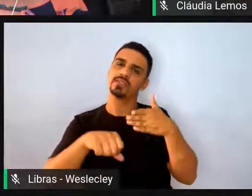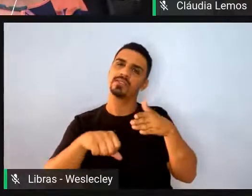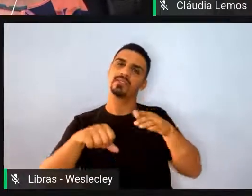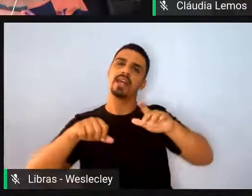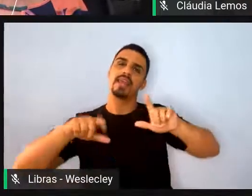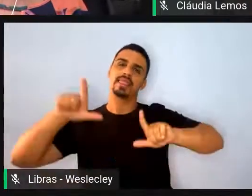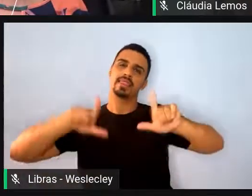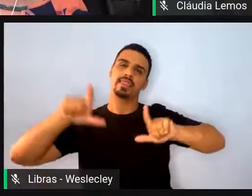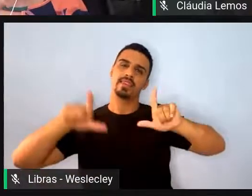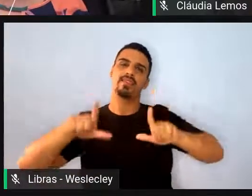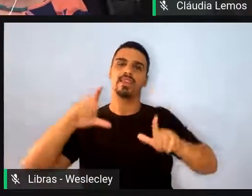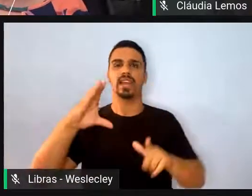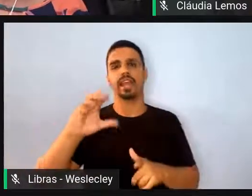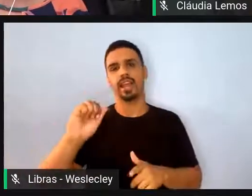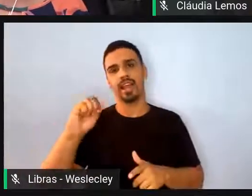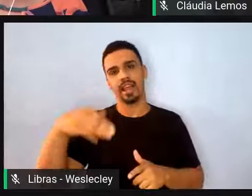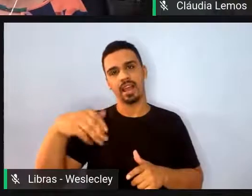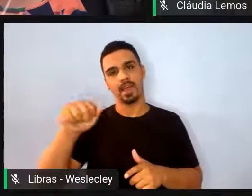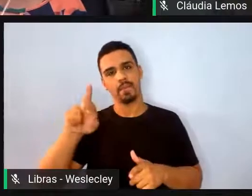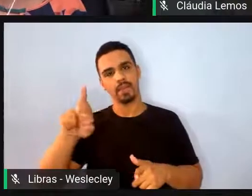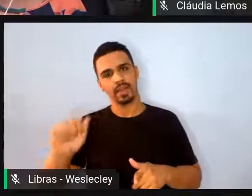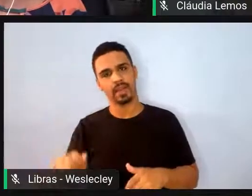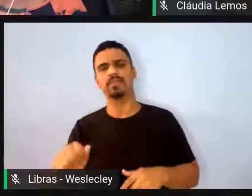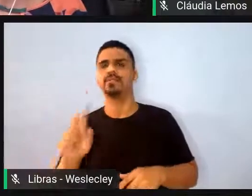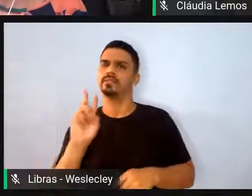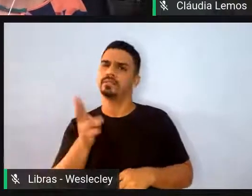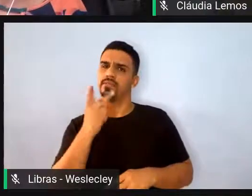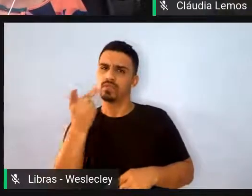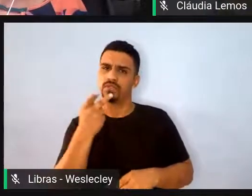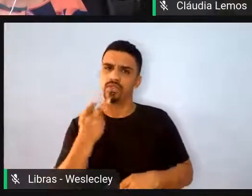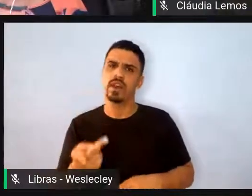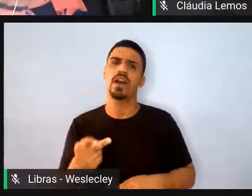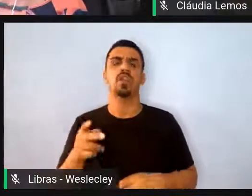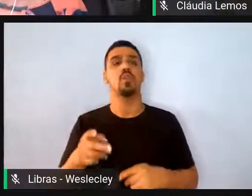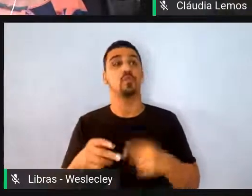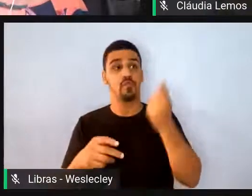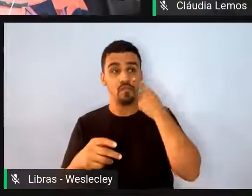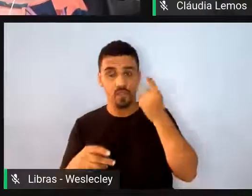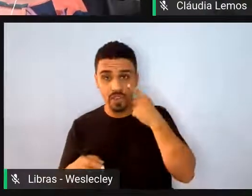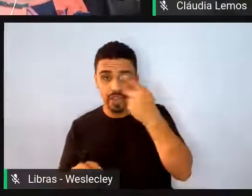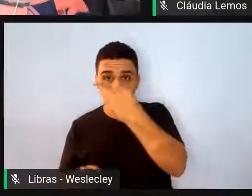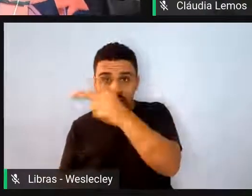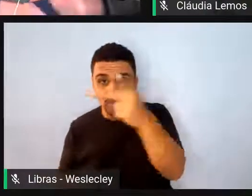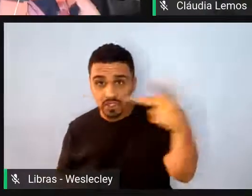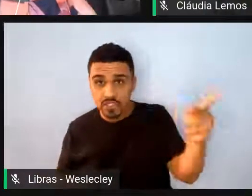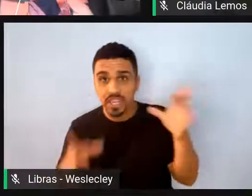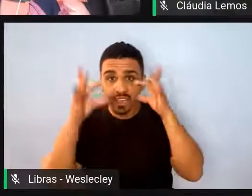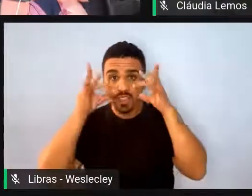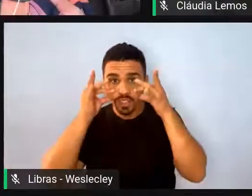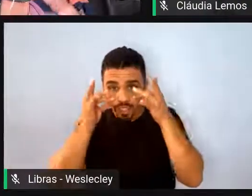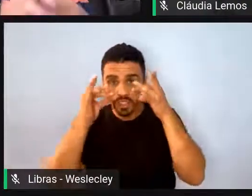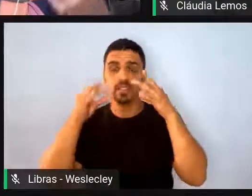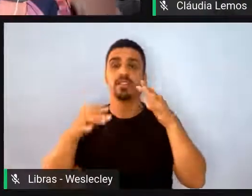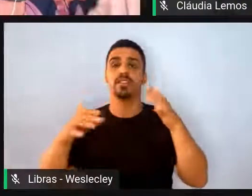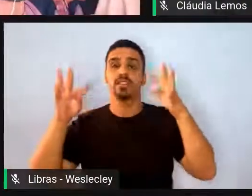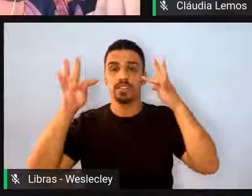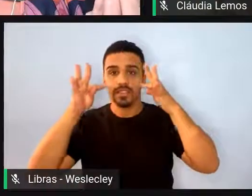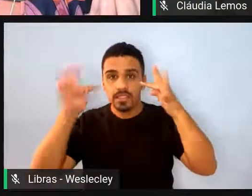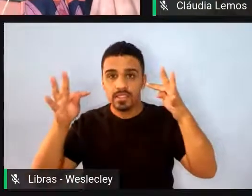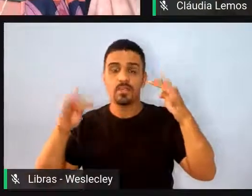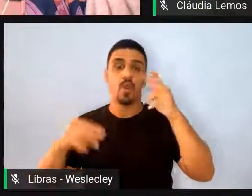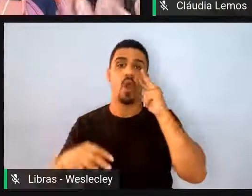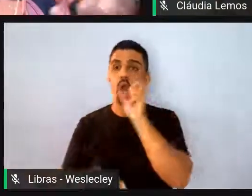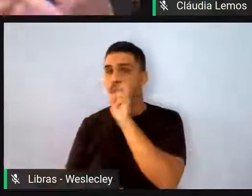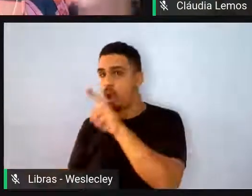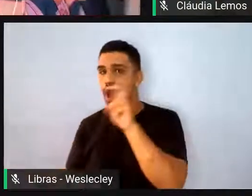veja você mesmo, analise você mesmo, tire suas próprias conclusões, né? Por quê? Porque quando você tem os dois lados,